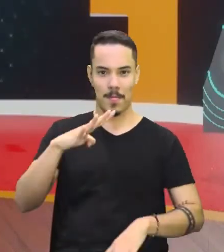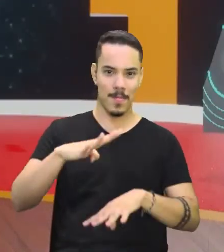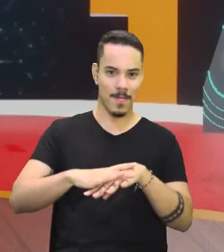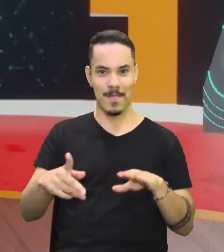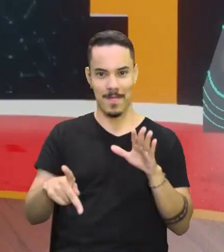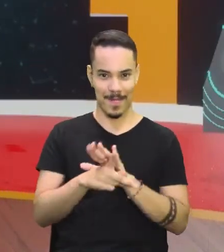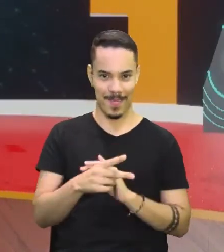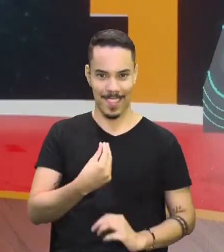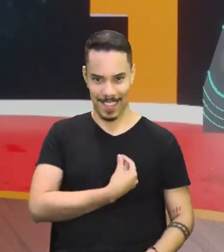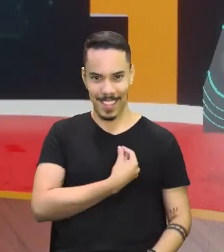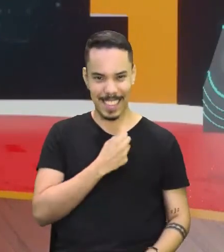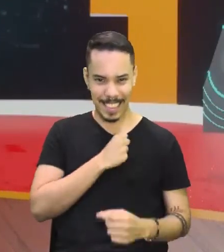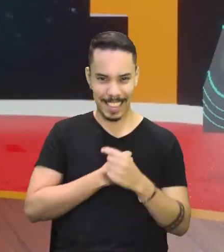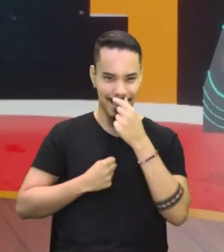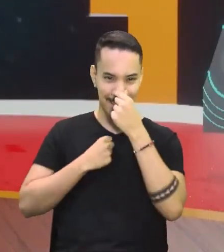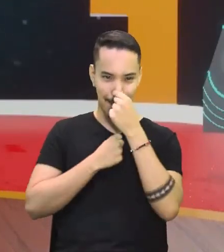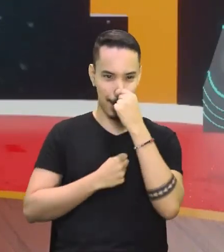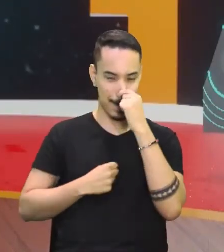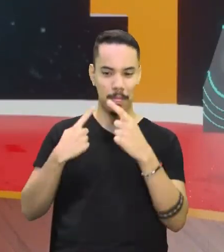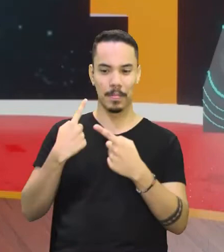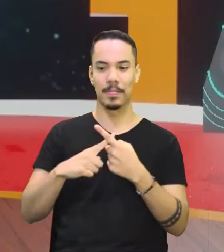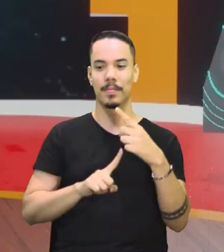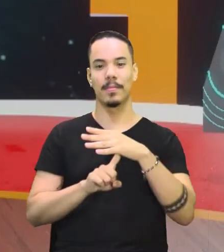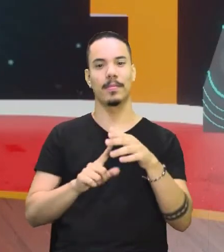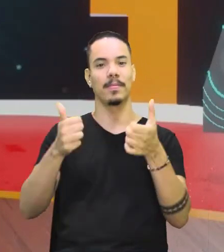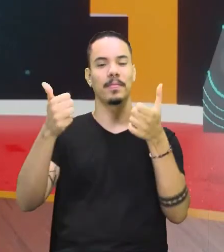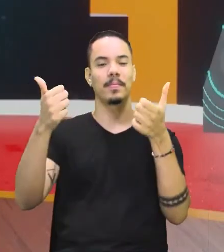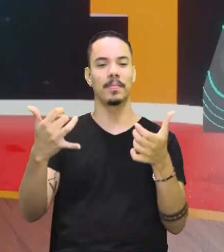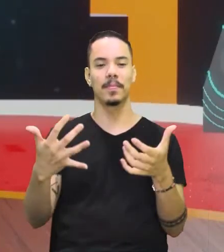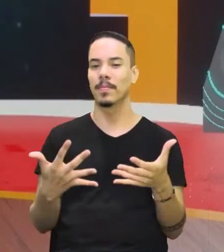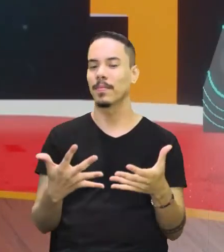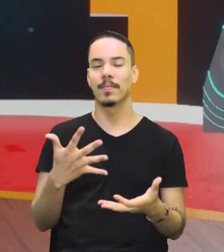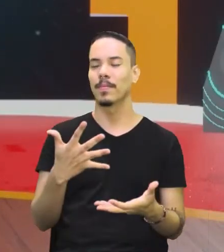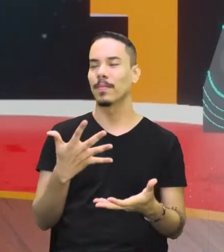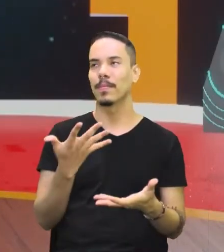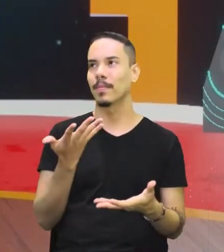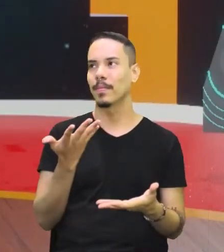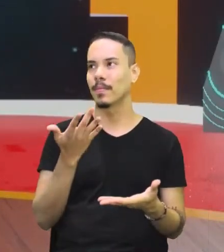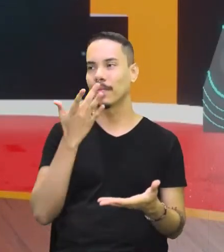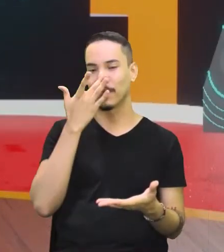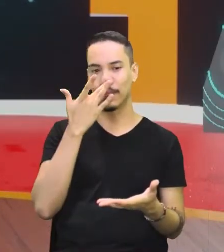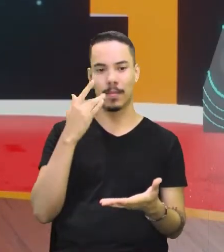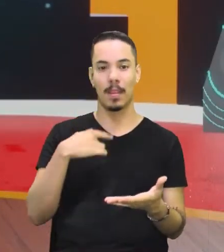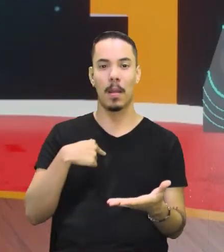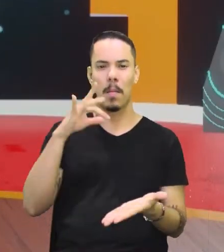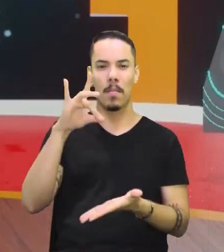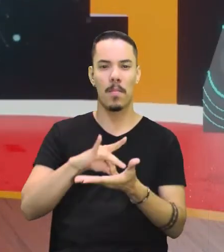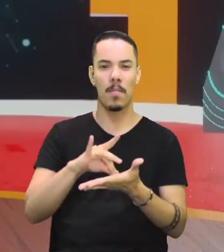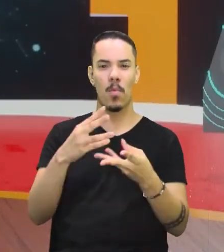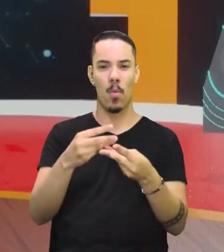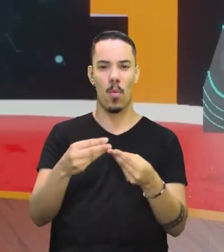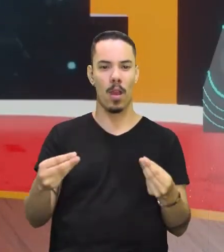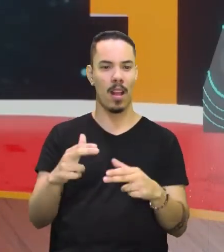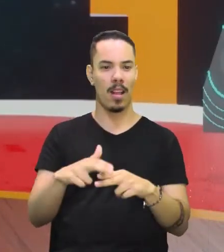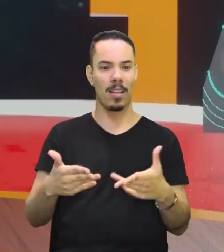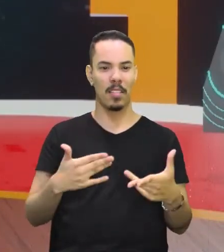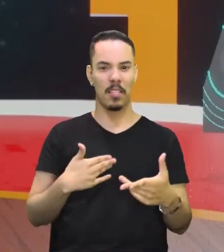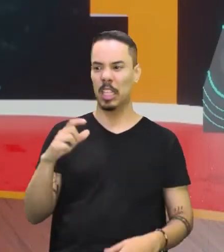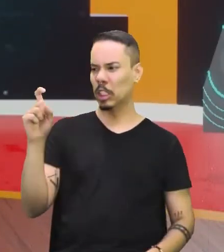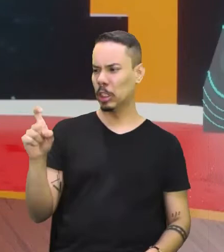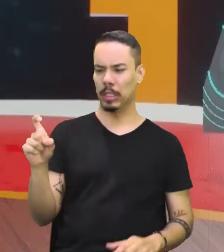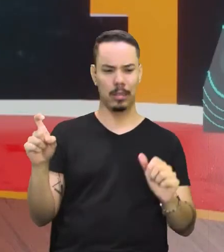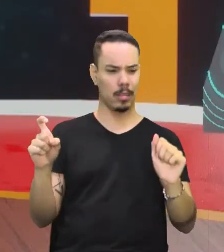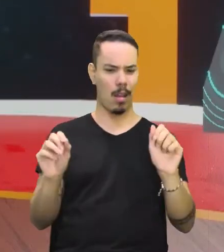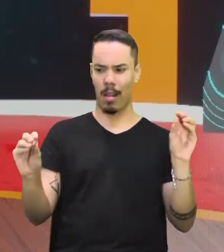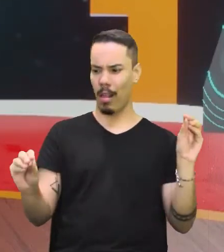saudade, né? A unidade 1 falava lá uma parte bem, vamos dizer assim, concreta, né? Porque aí aqui a gente fica esse negócio de x para lá, e a para